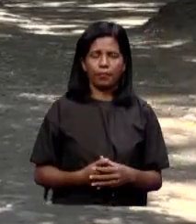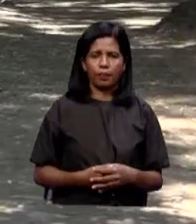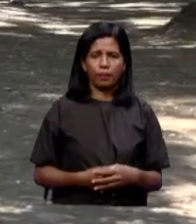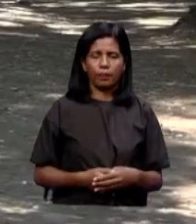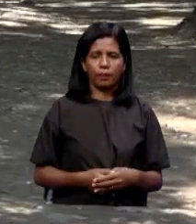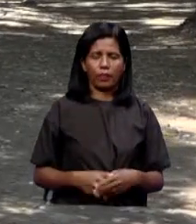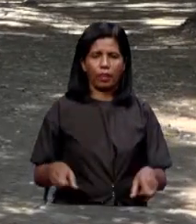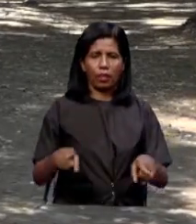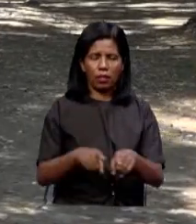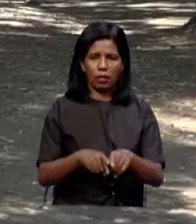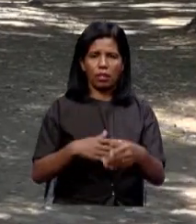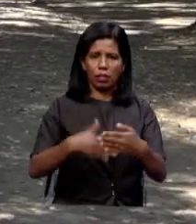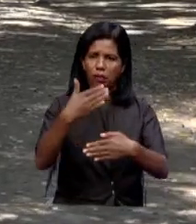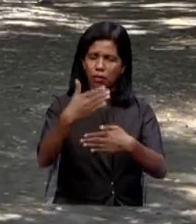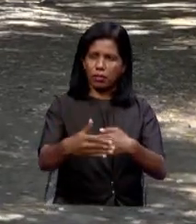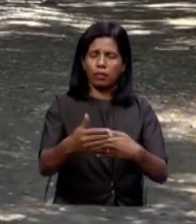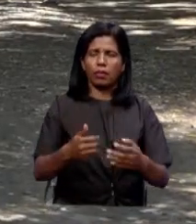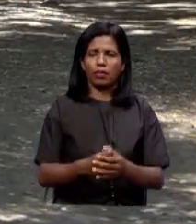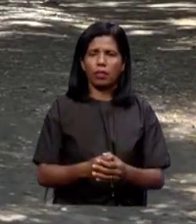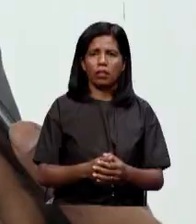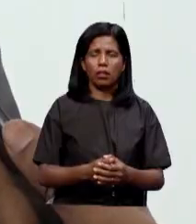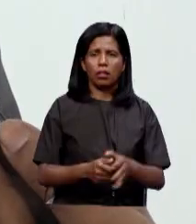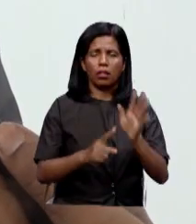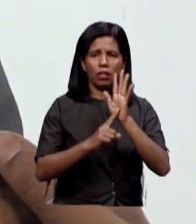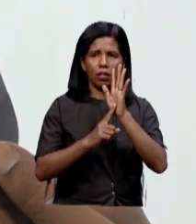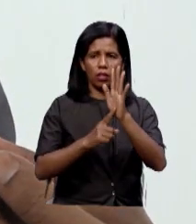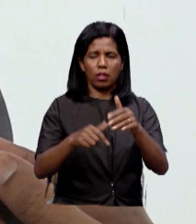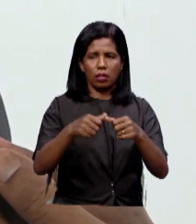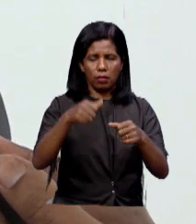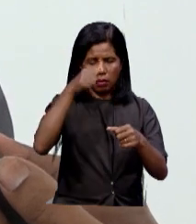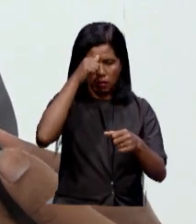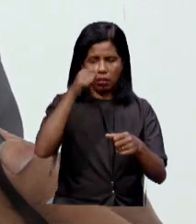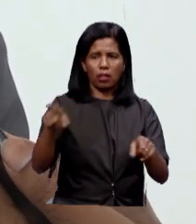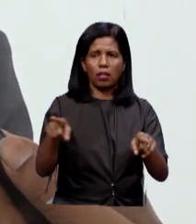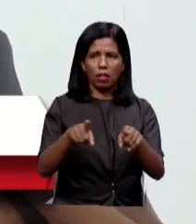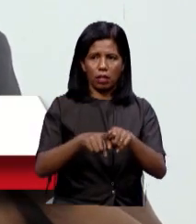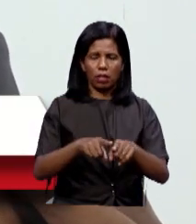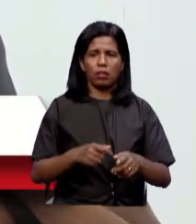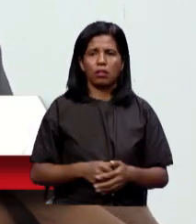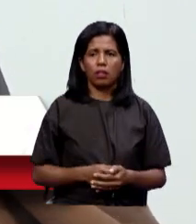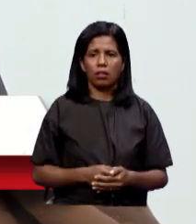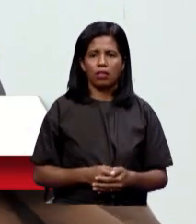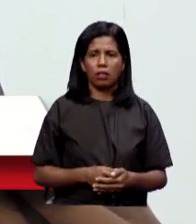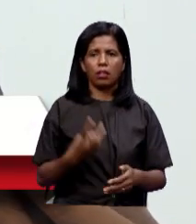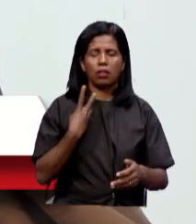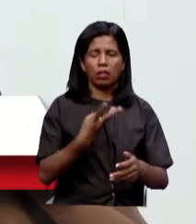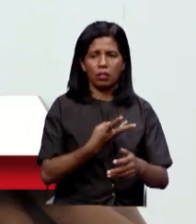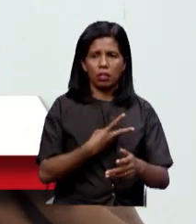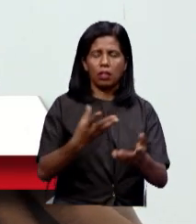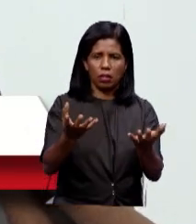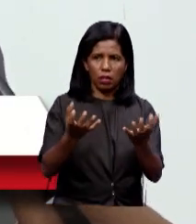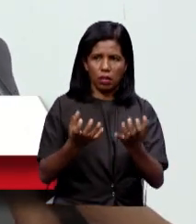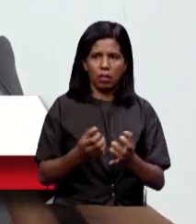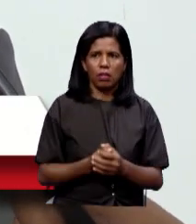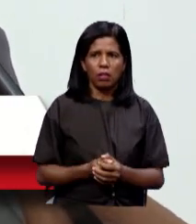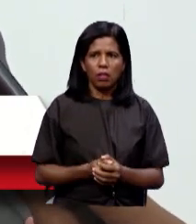Hanessa espaço de reflexão da memória e mos espaço ida ne be mos itahakara to